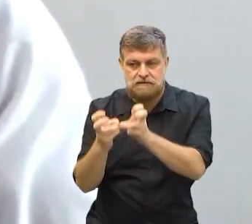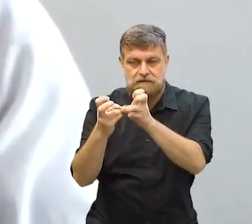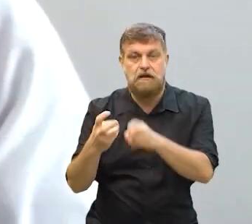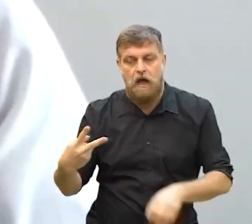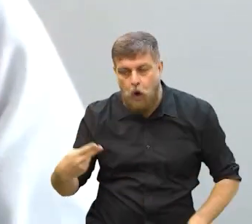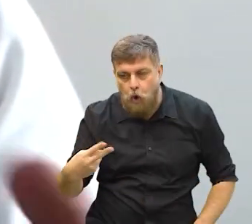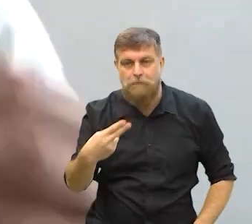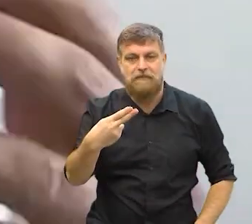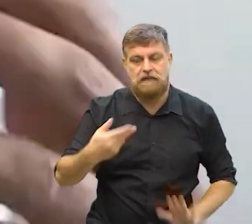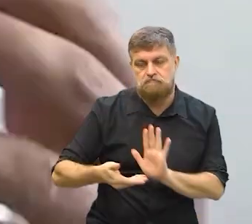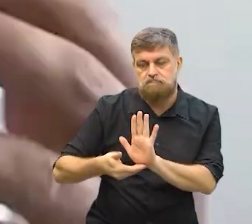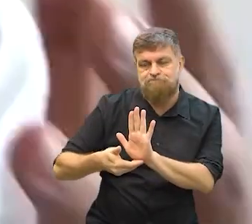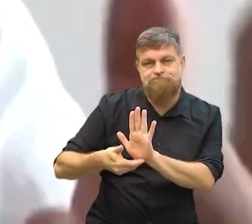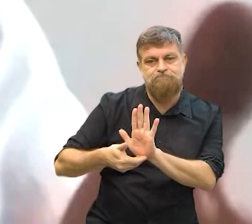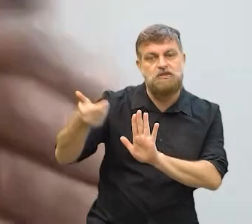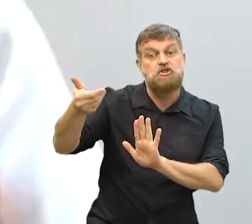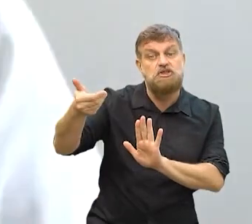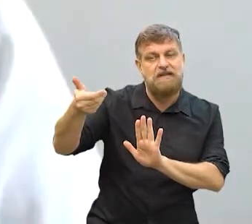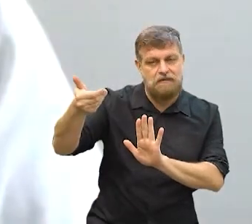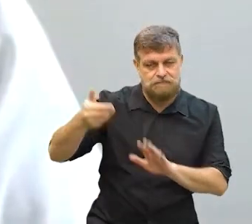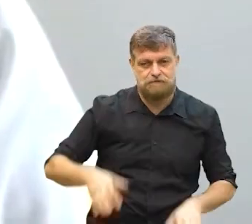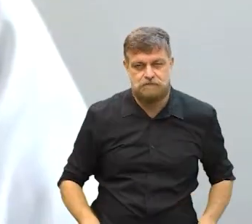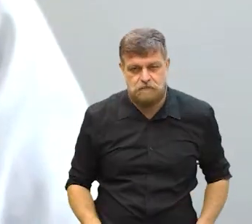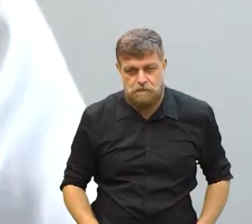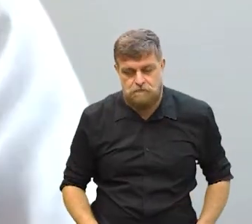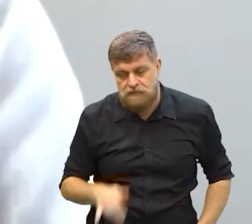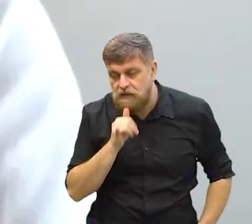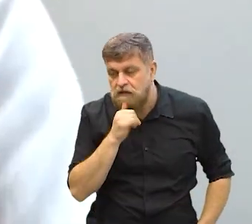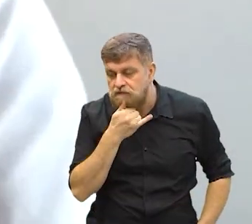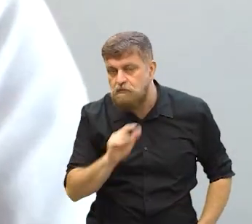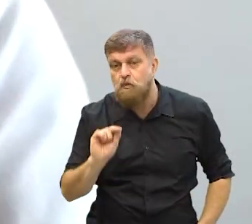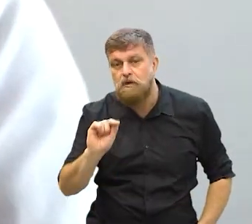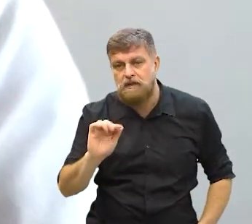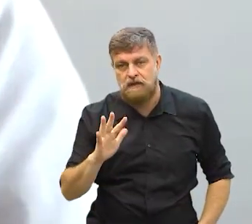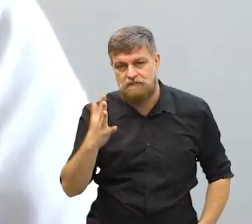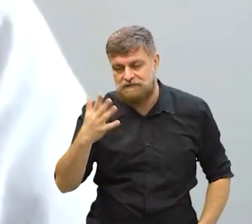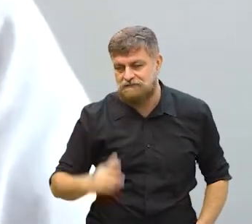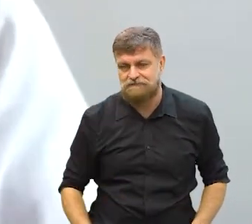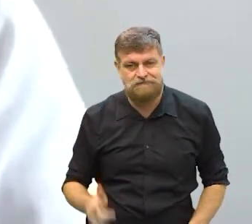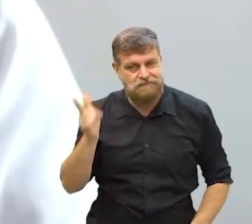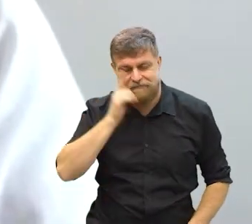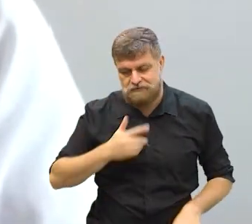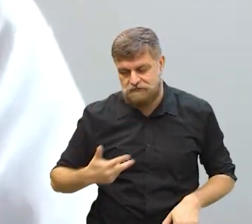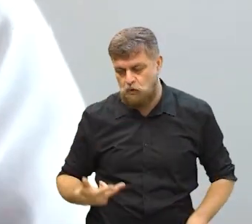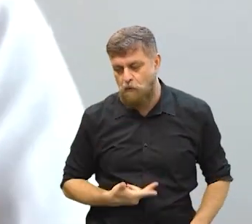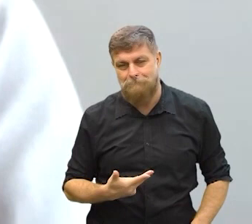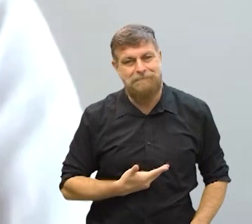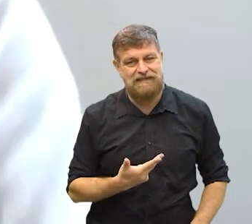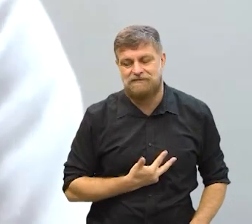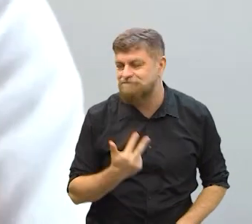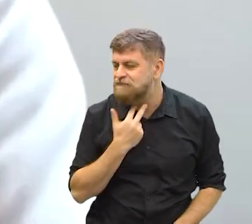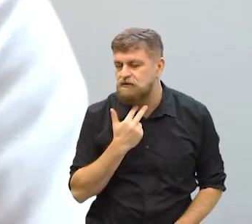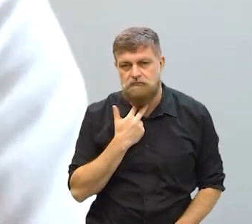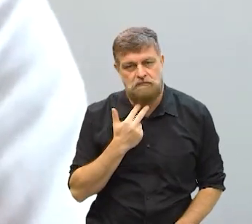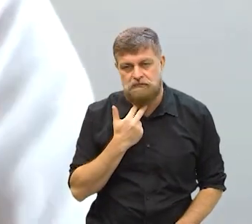eu consigo operar e, entre aspas, tirar toda a doença. E, infelizmente, quando eu não consigo operar, o que a gente diz,